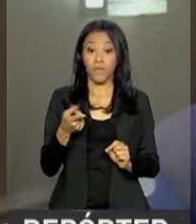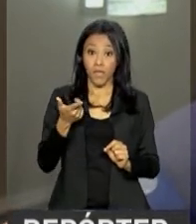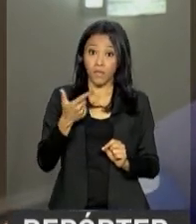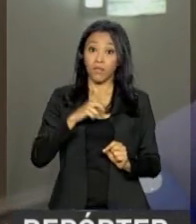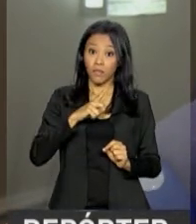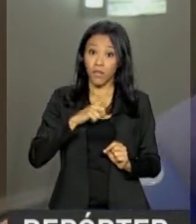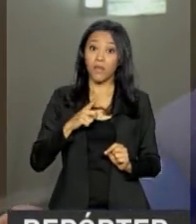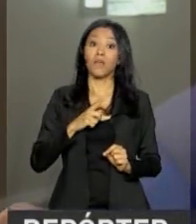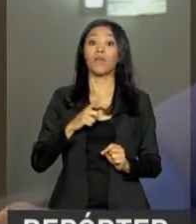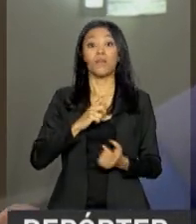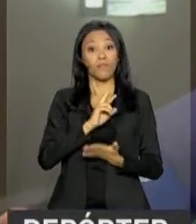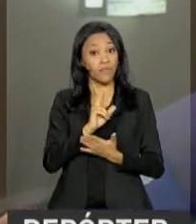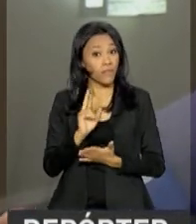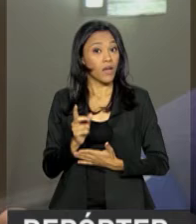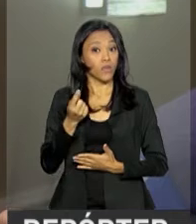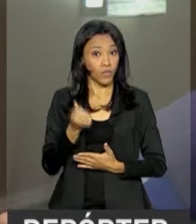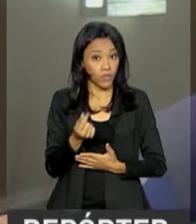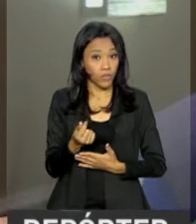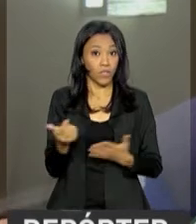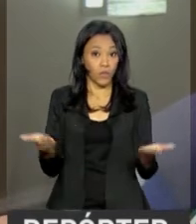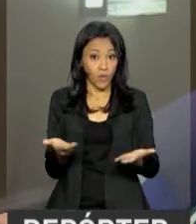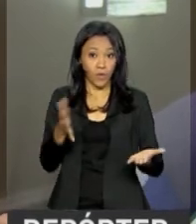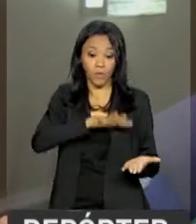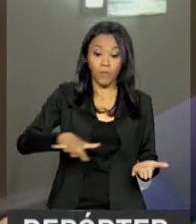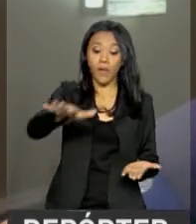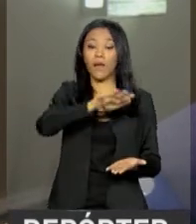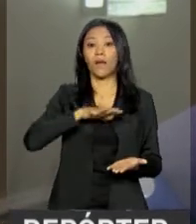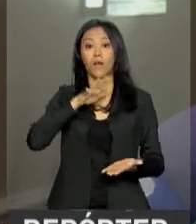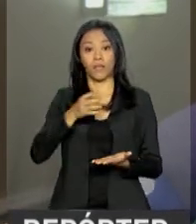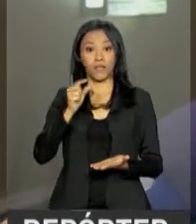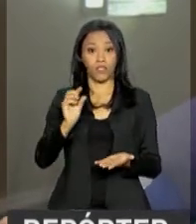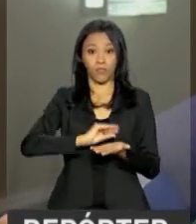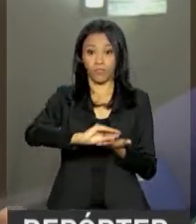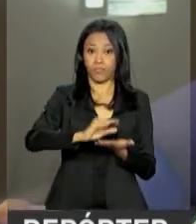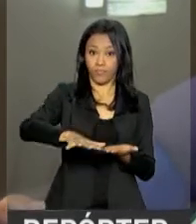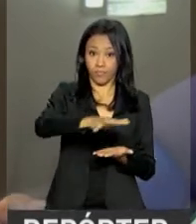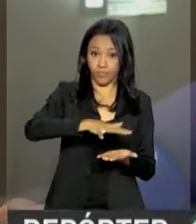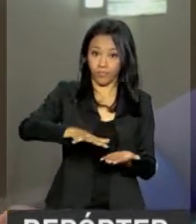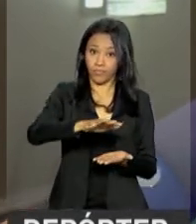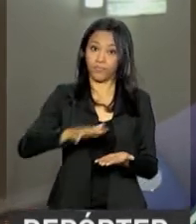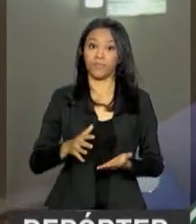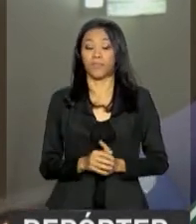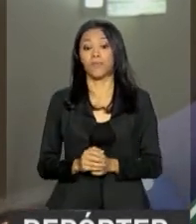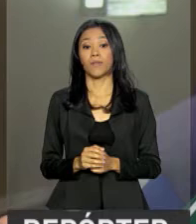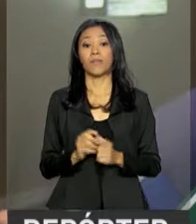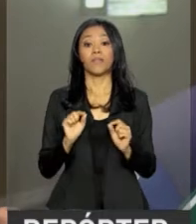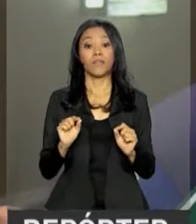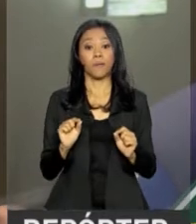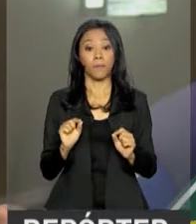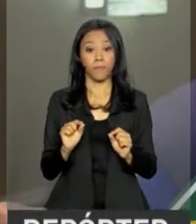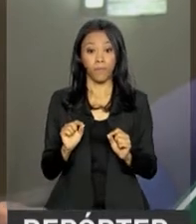muito recurso hoje disponível para investimento já vista por exemplo o desempenho da bolsa de valores de nova york